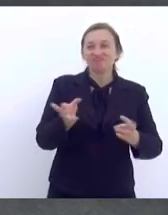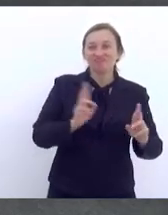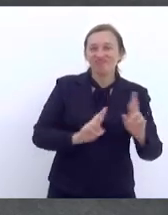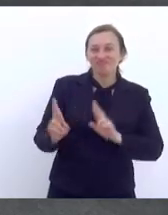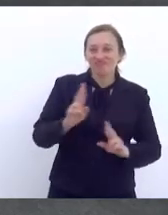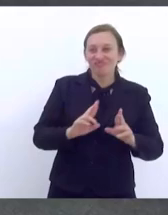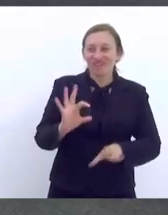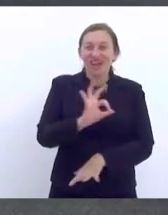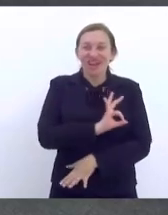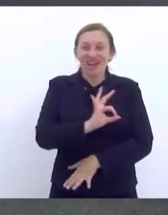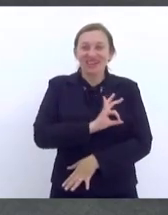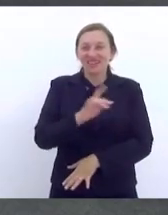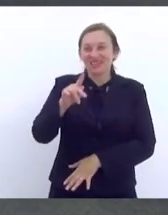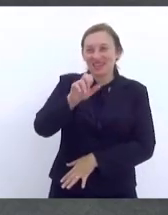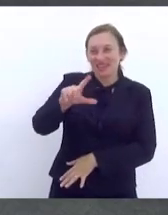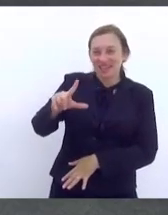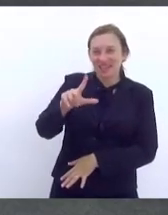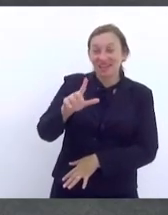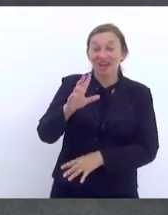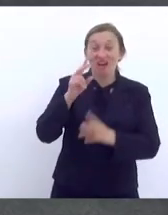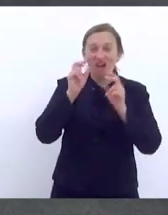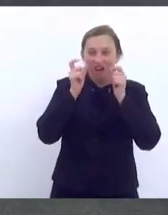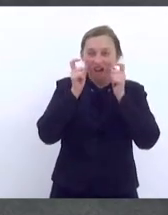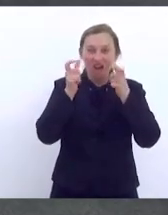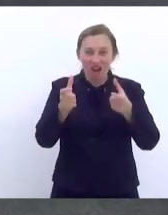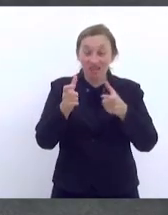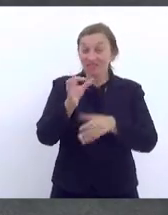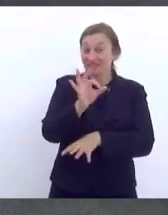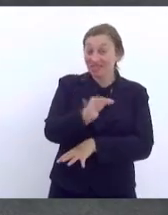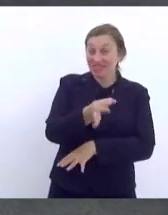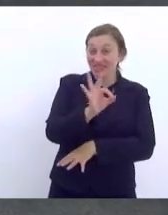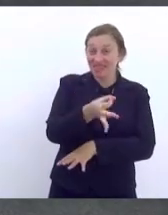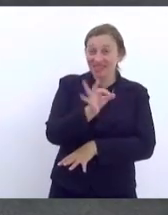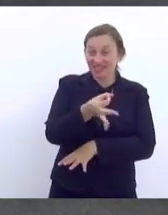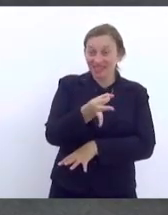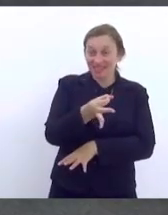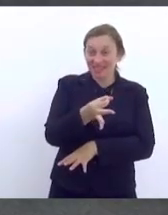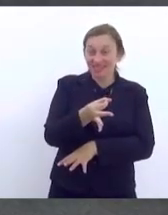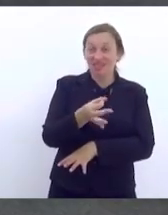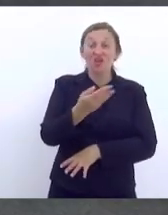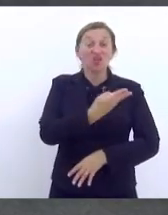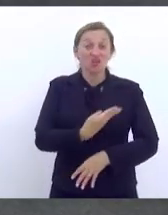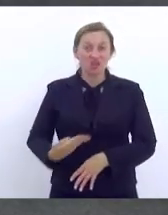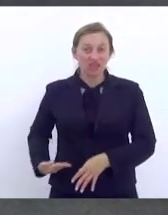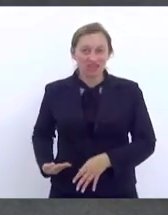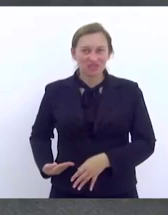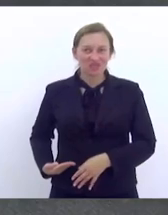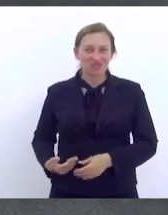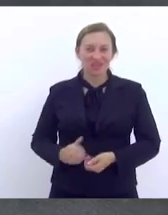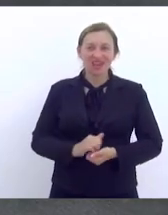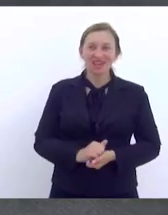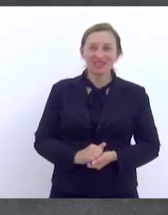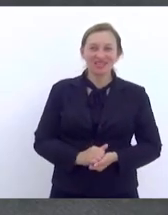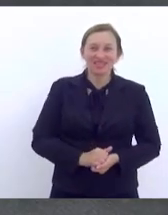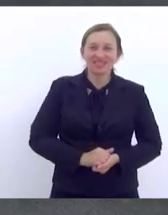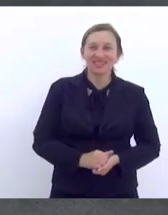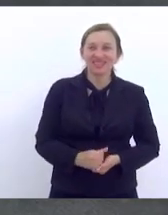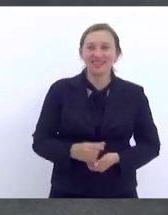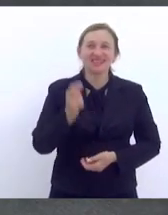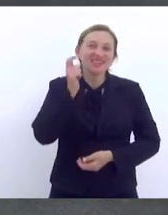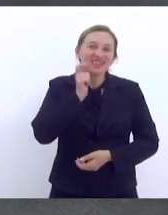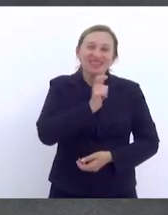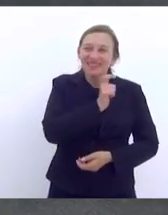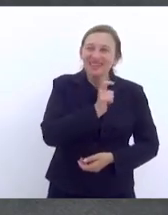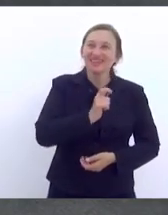penal essa casa já está Alerta isso eu tenho convicção que o governador Cláudio Castro da maneira